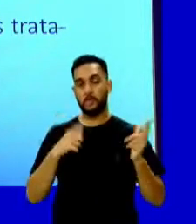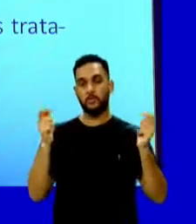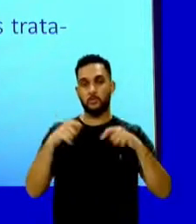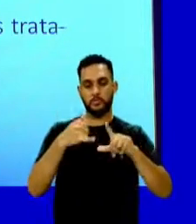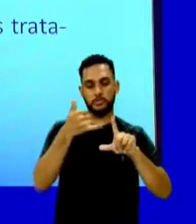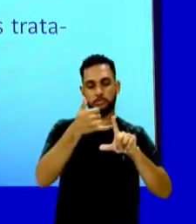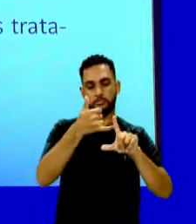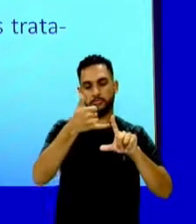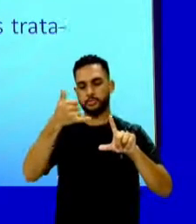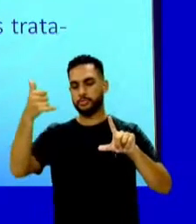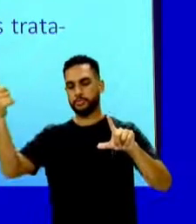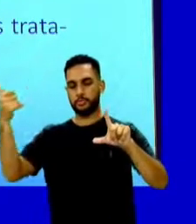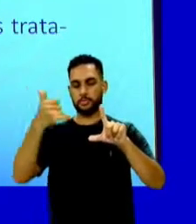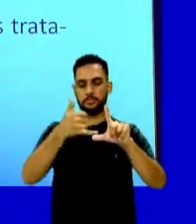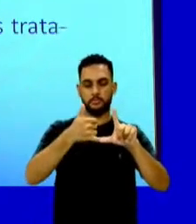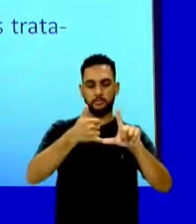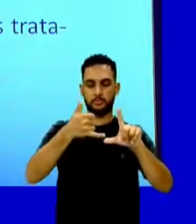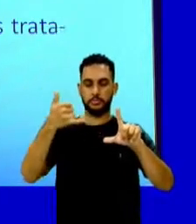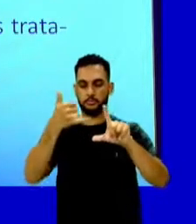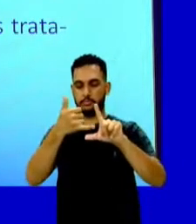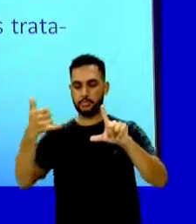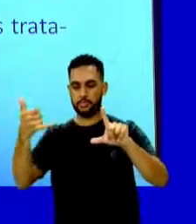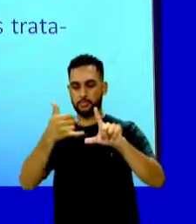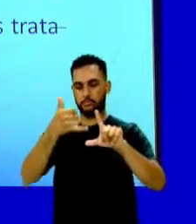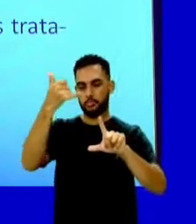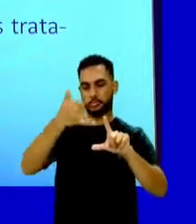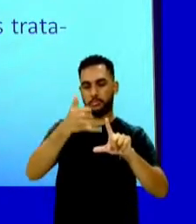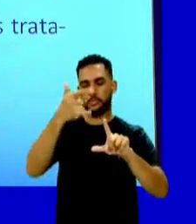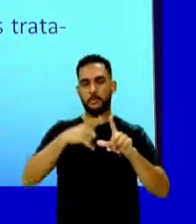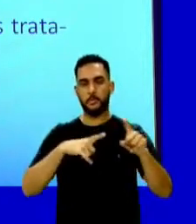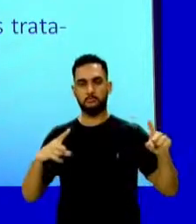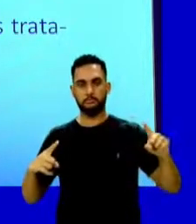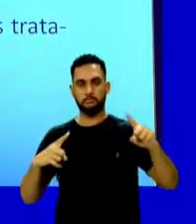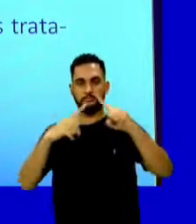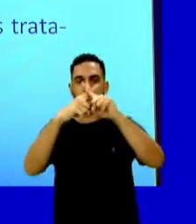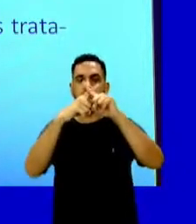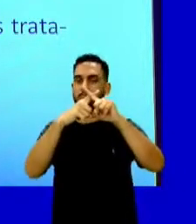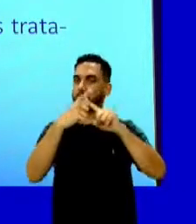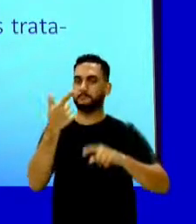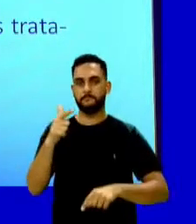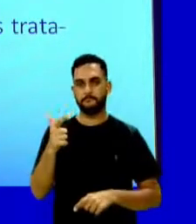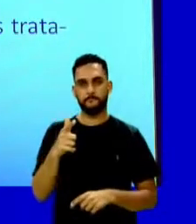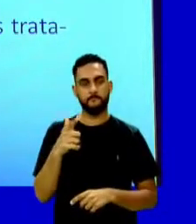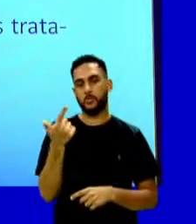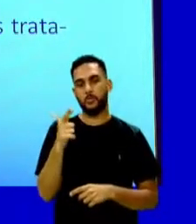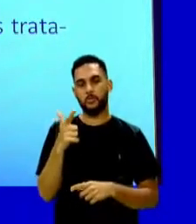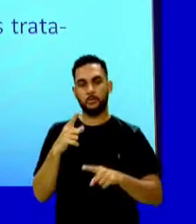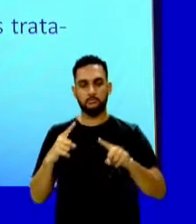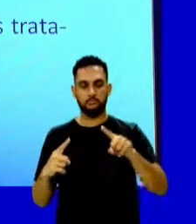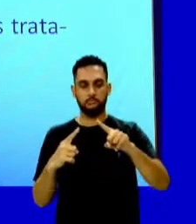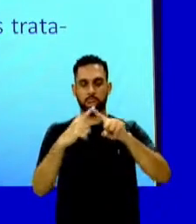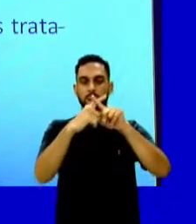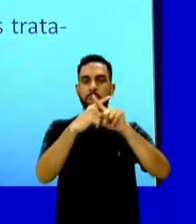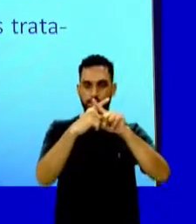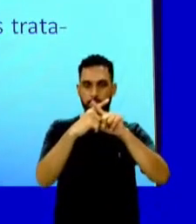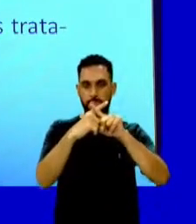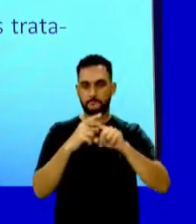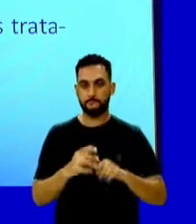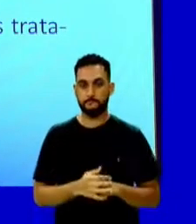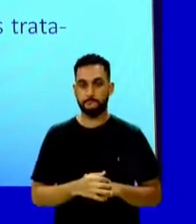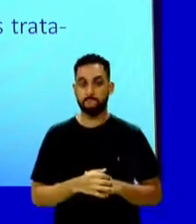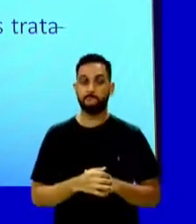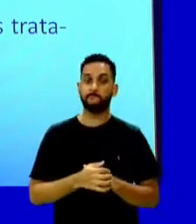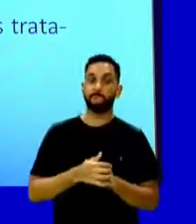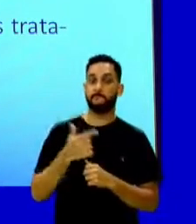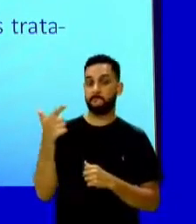infinitamente para ambos os lados elas nunca vão se encontrar ou seja elas não possuem ponto de interseção A